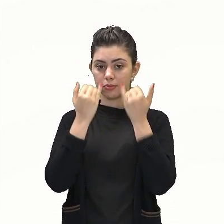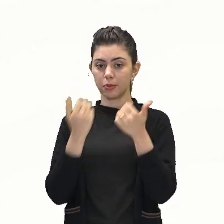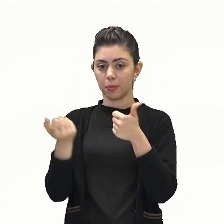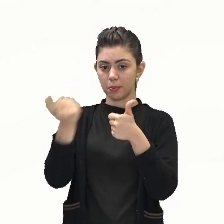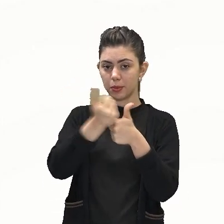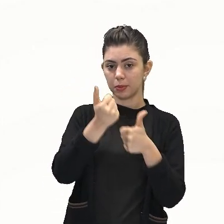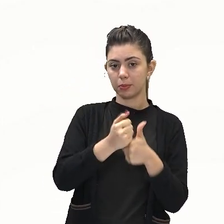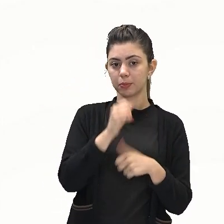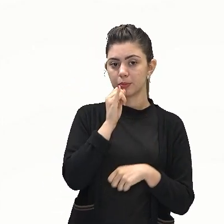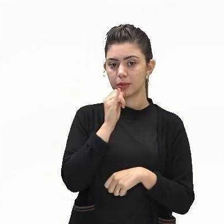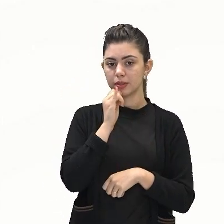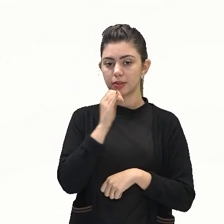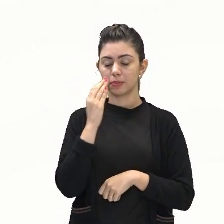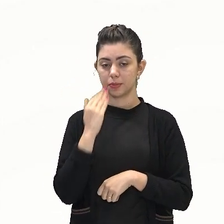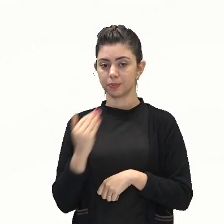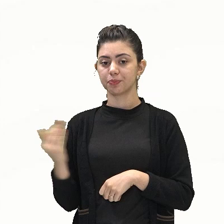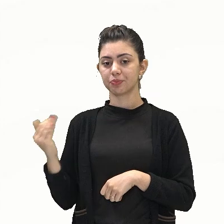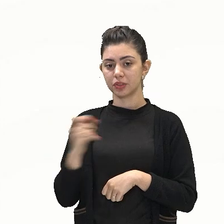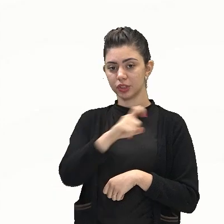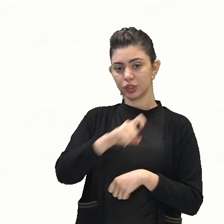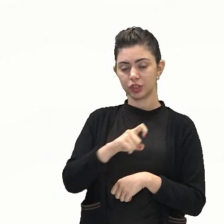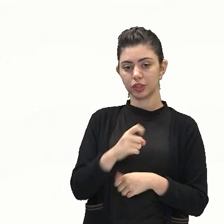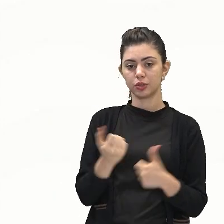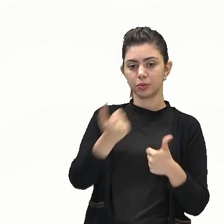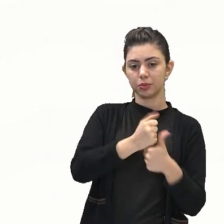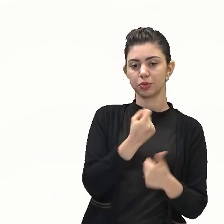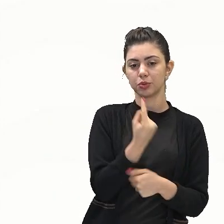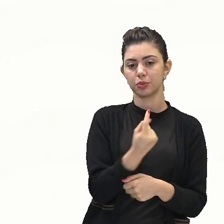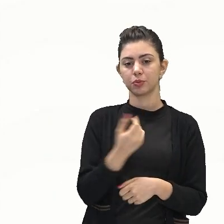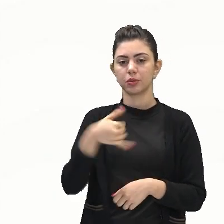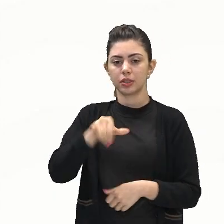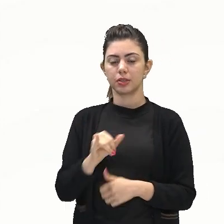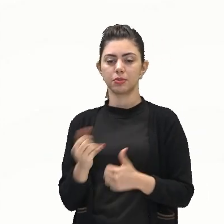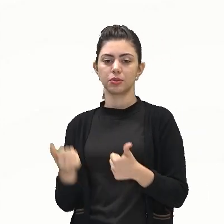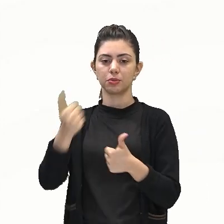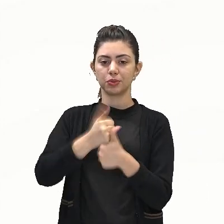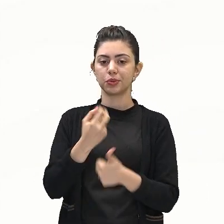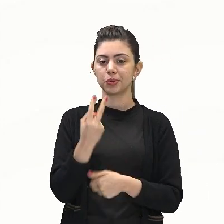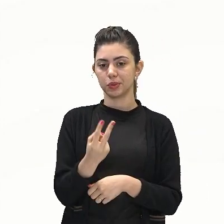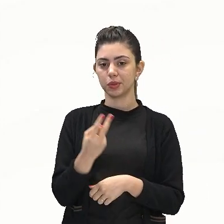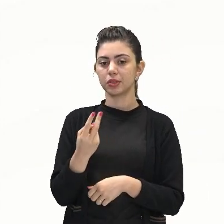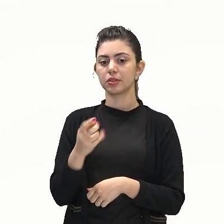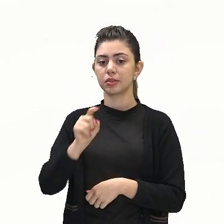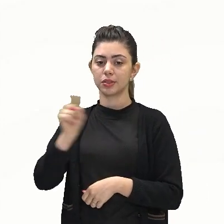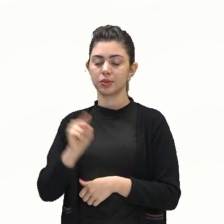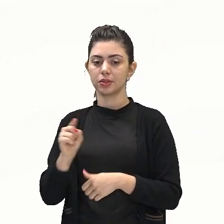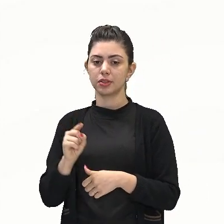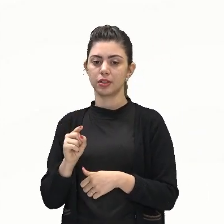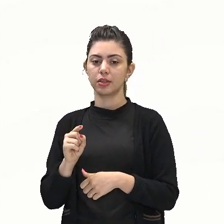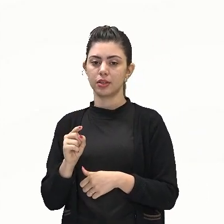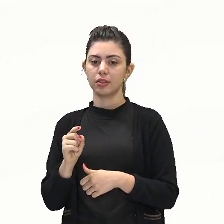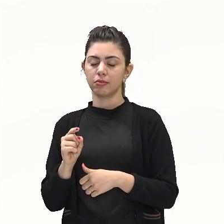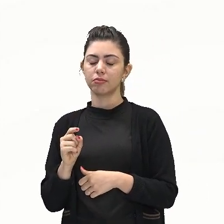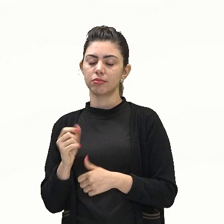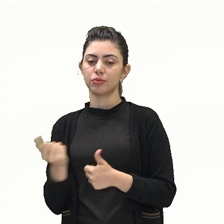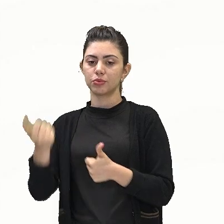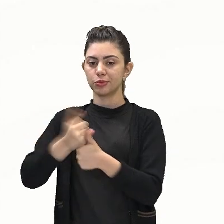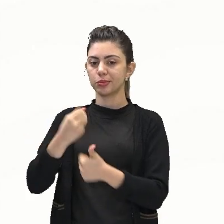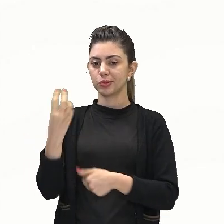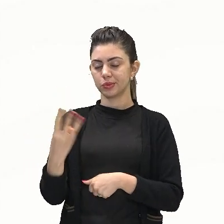no lugar do meu x, 1, no lugar do meu y, o meu 2, e no lugar do meu z, o